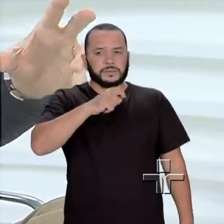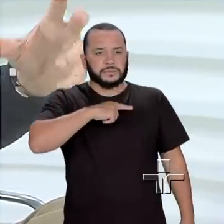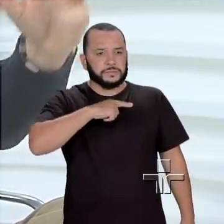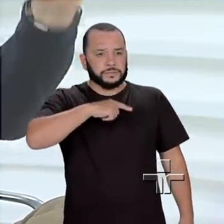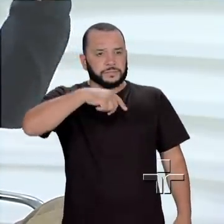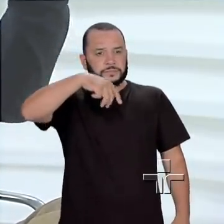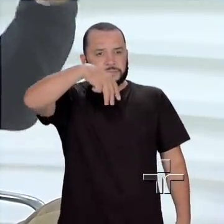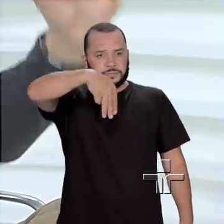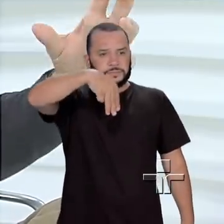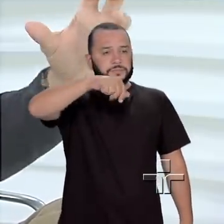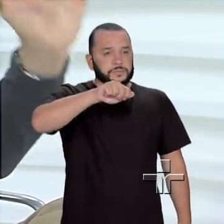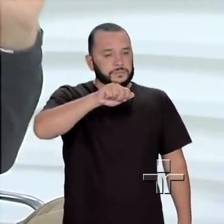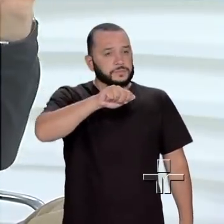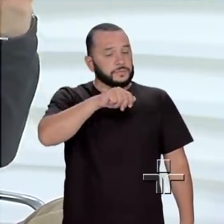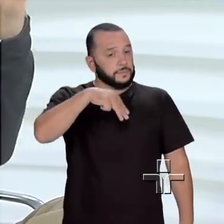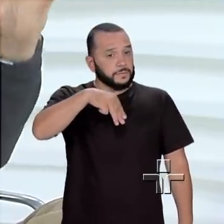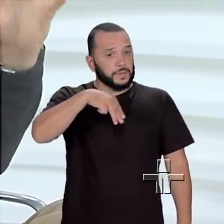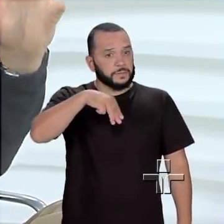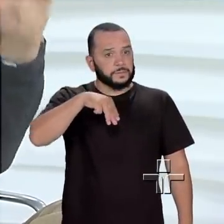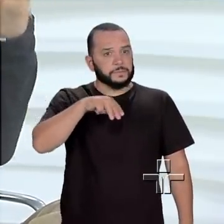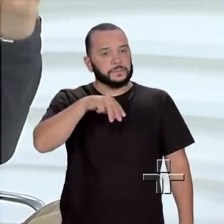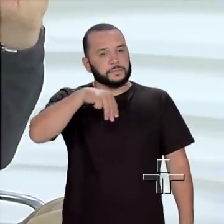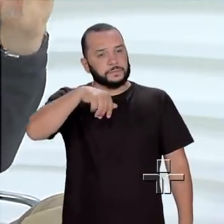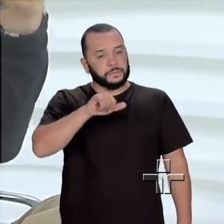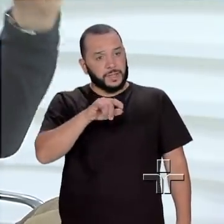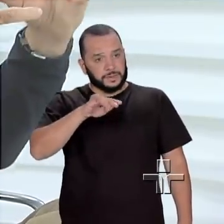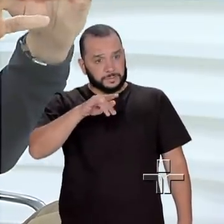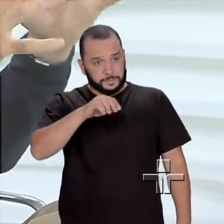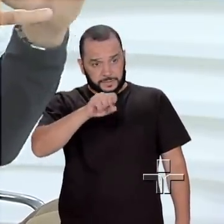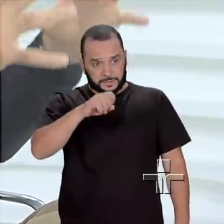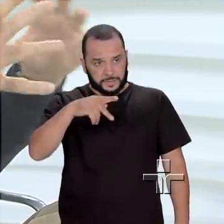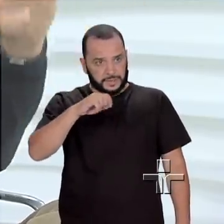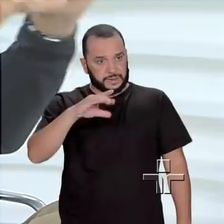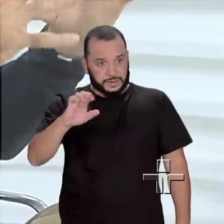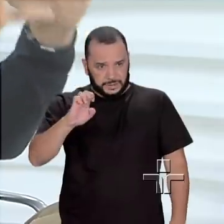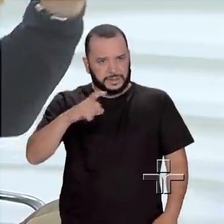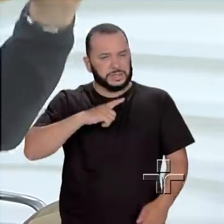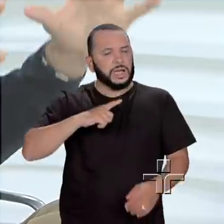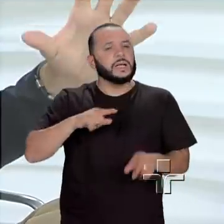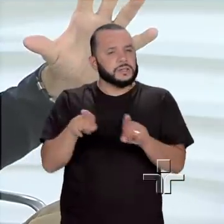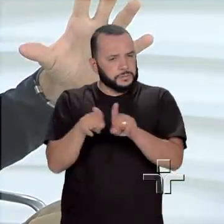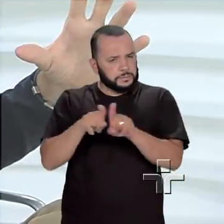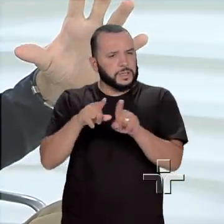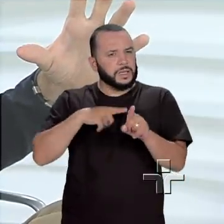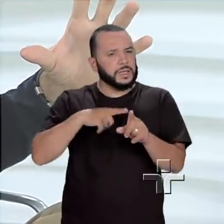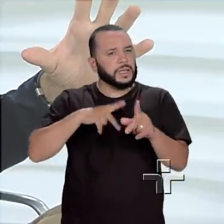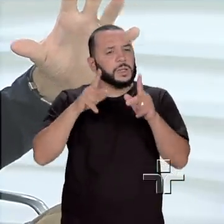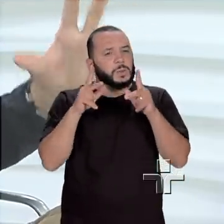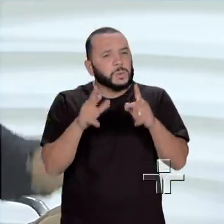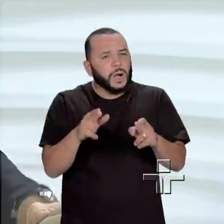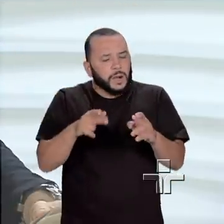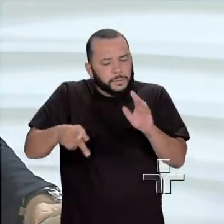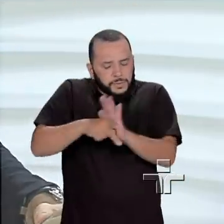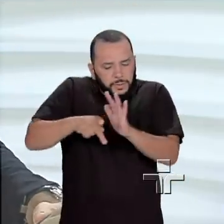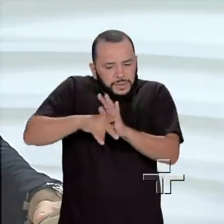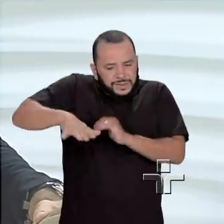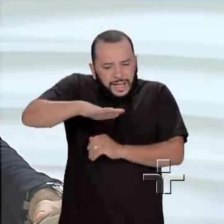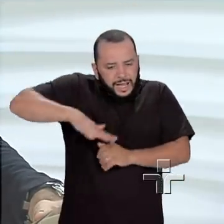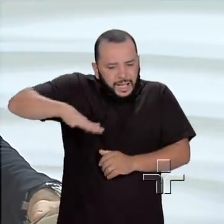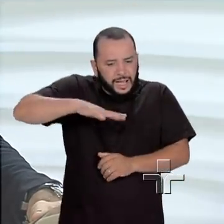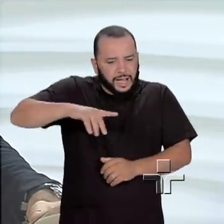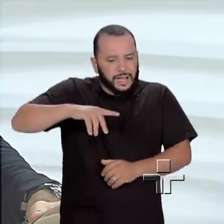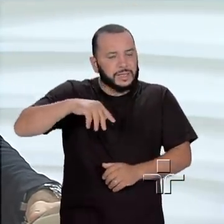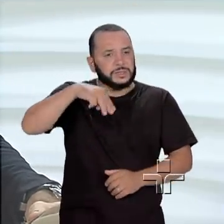que você vai ver, mas ela é uma rede de pequeno porte que acabou se dedicando à mídia e ela é viável como uma rede de mídia. Então, eu acho